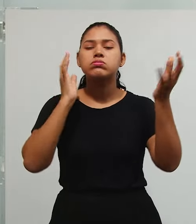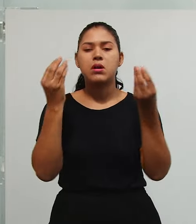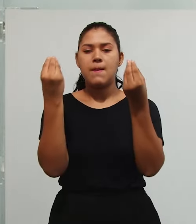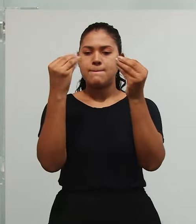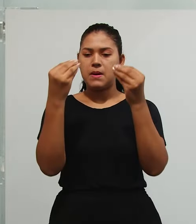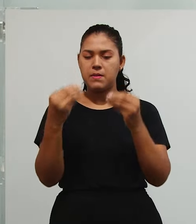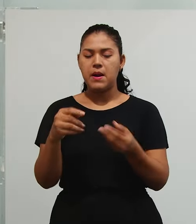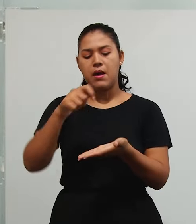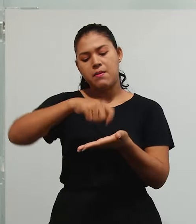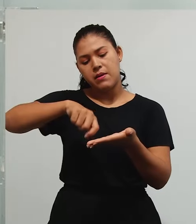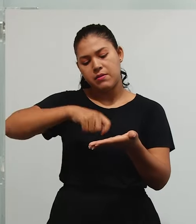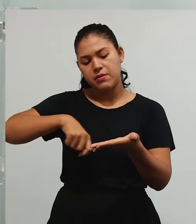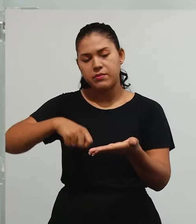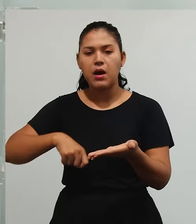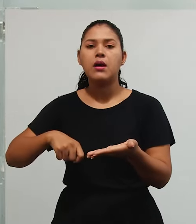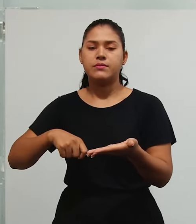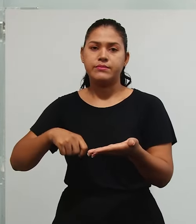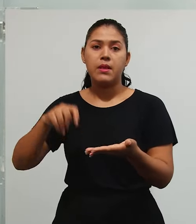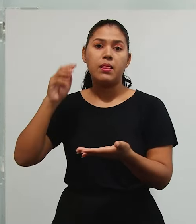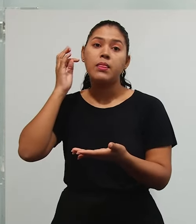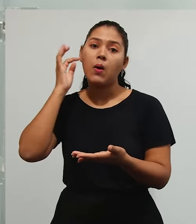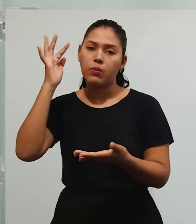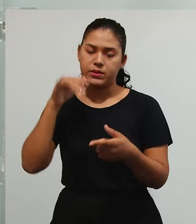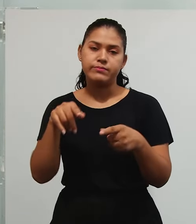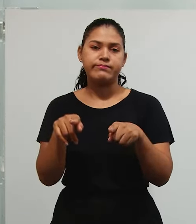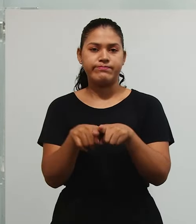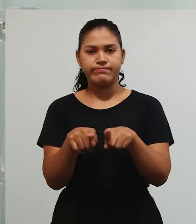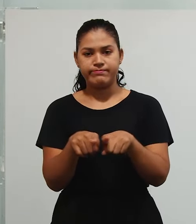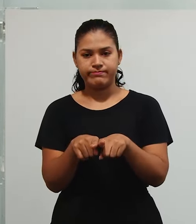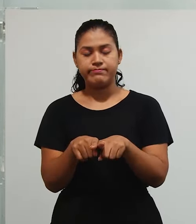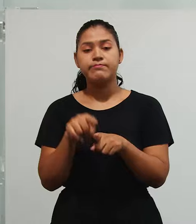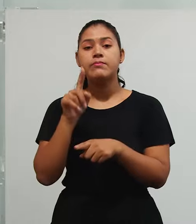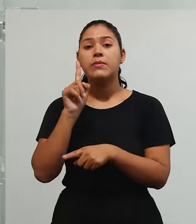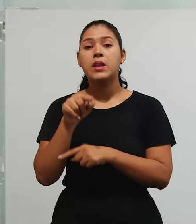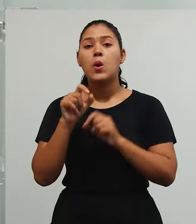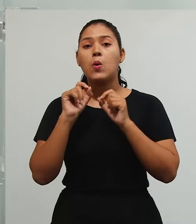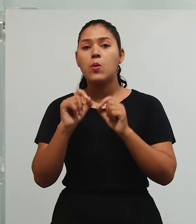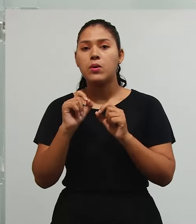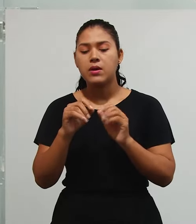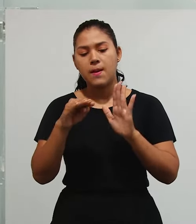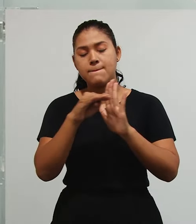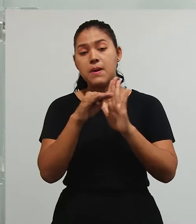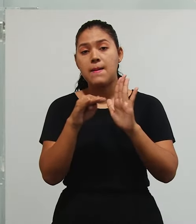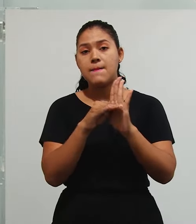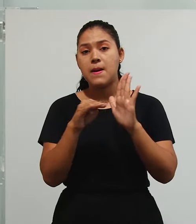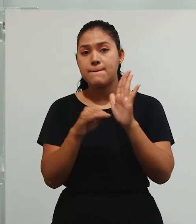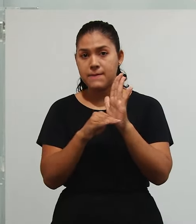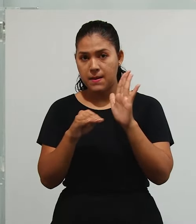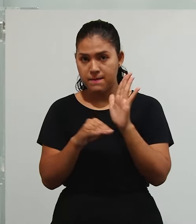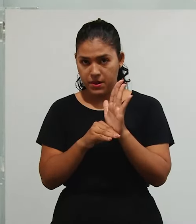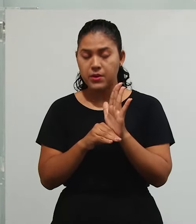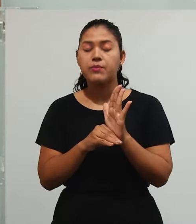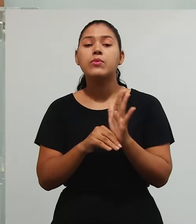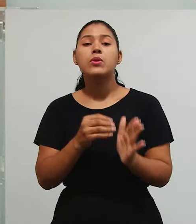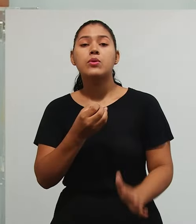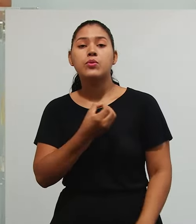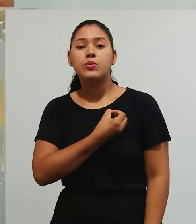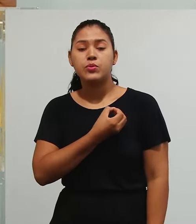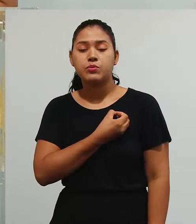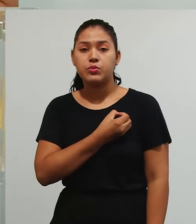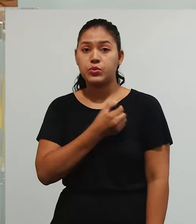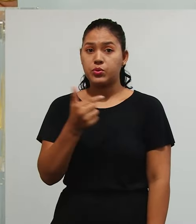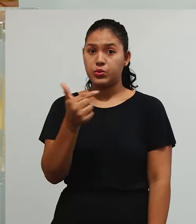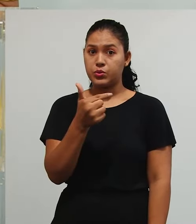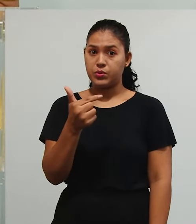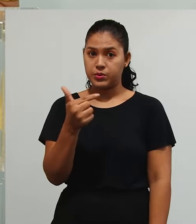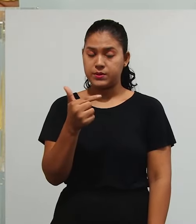São reflexões. Então, esses são marcadores da seção 2, quando chama o coração,